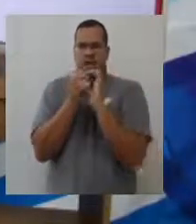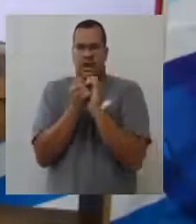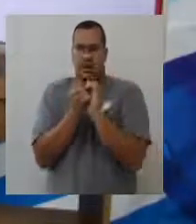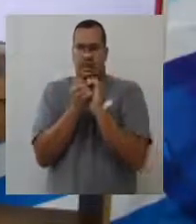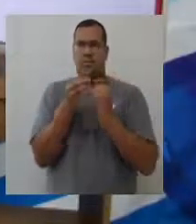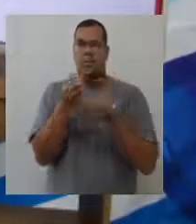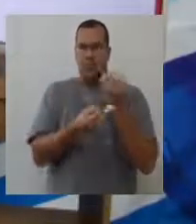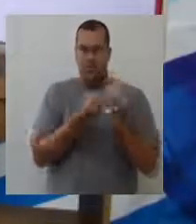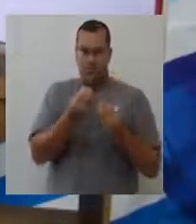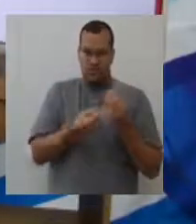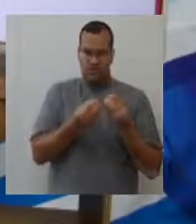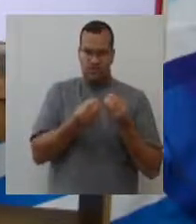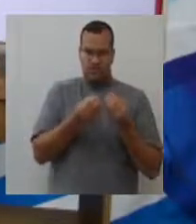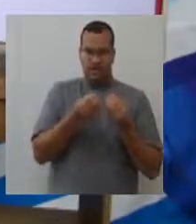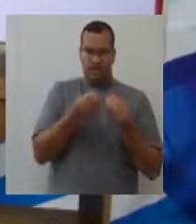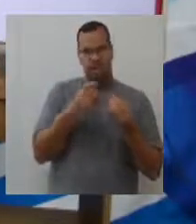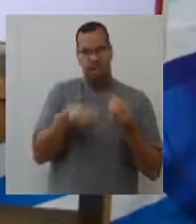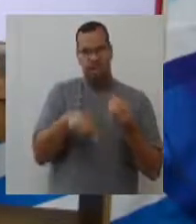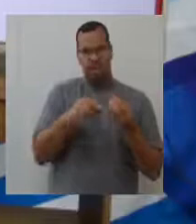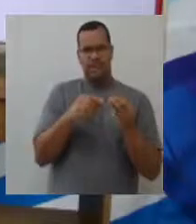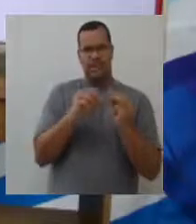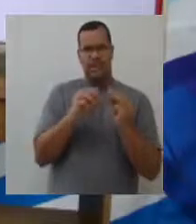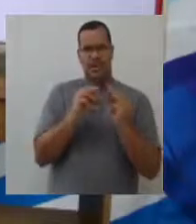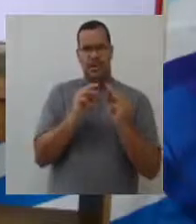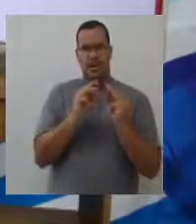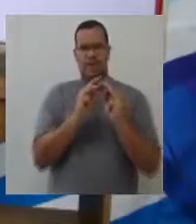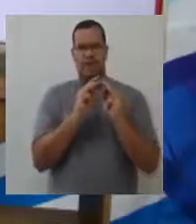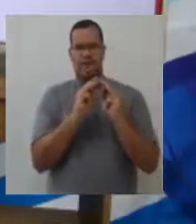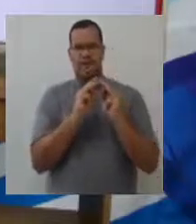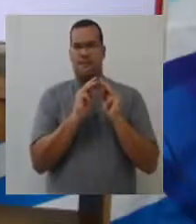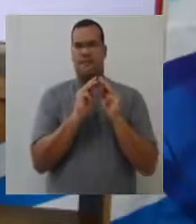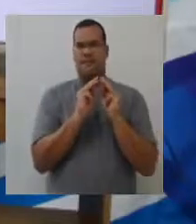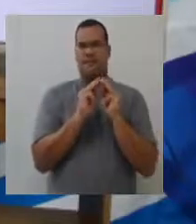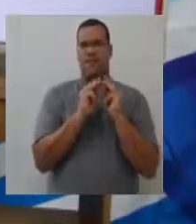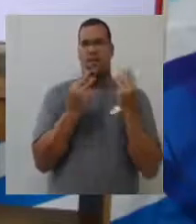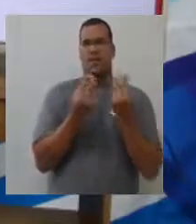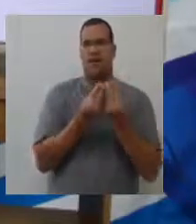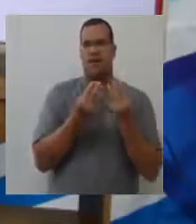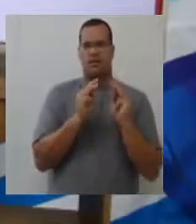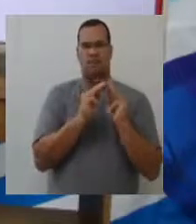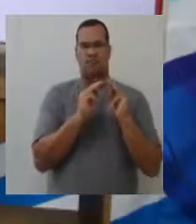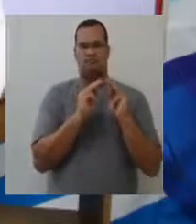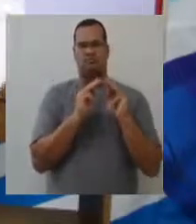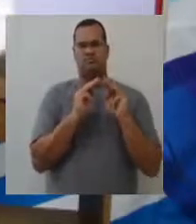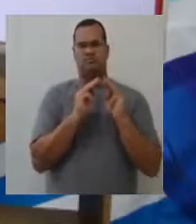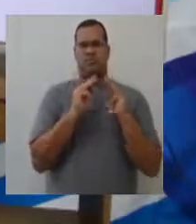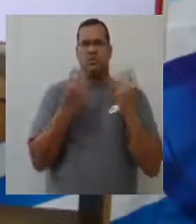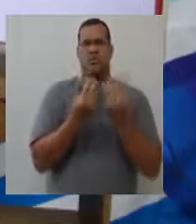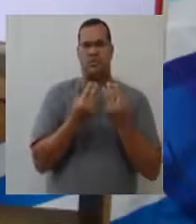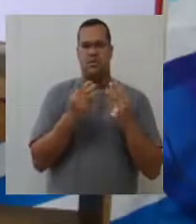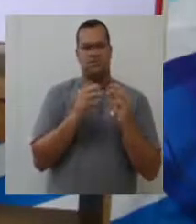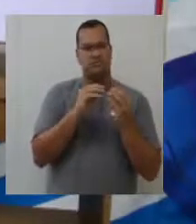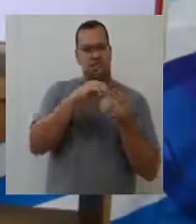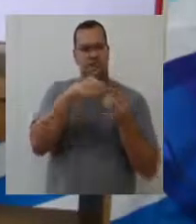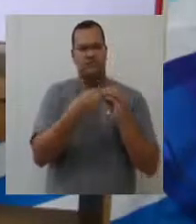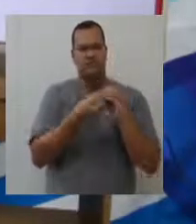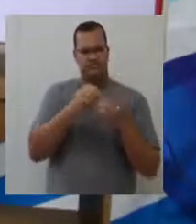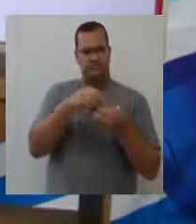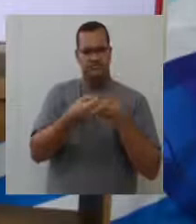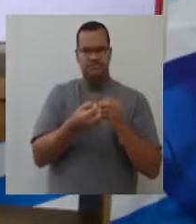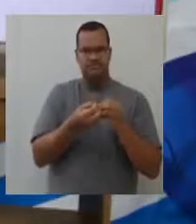moléculas. Isso nos lembrar poder de atração e poder de repulsão entre as moléculas.